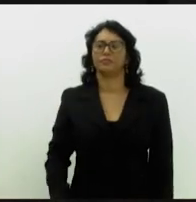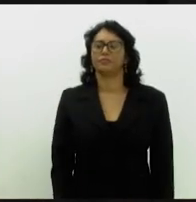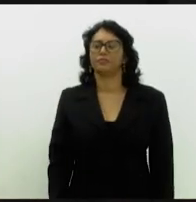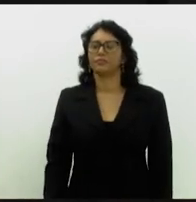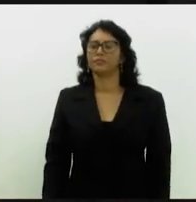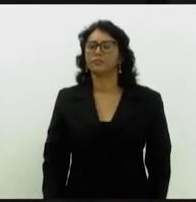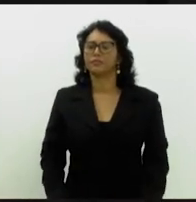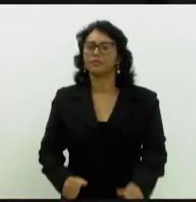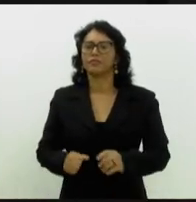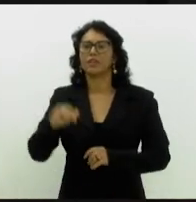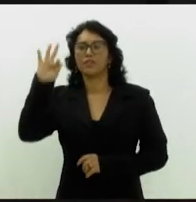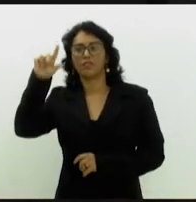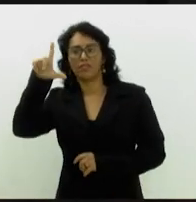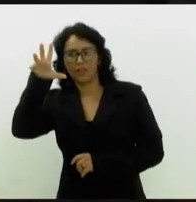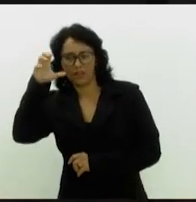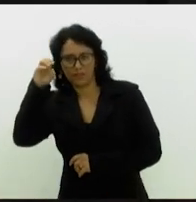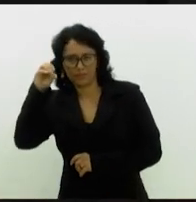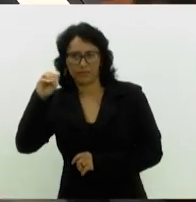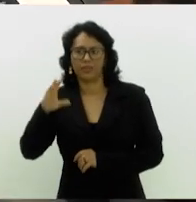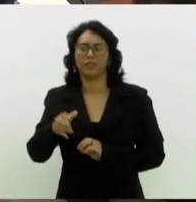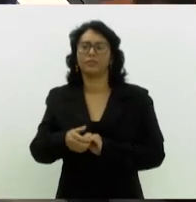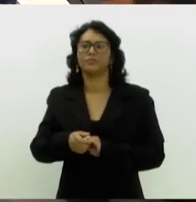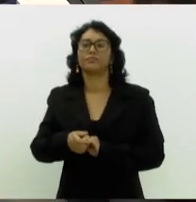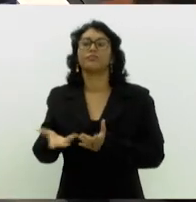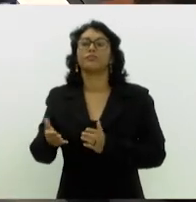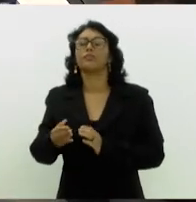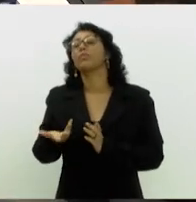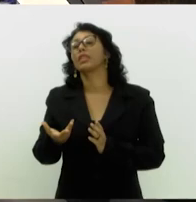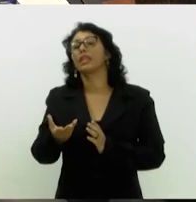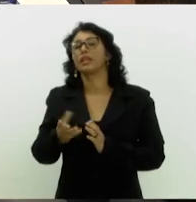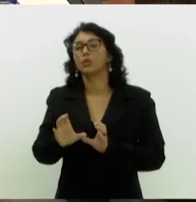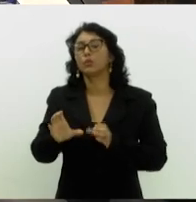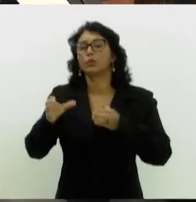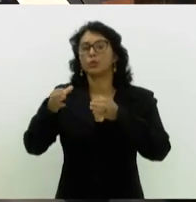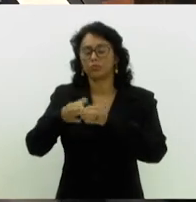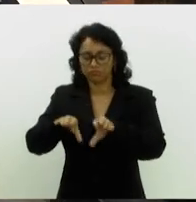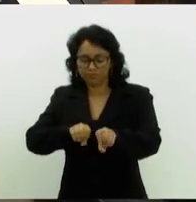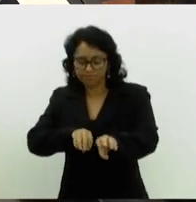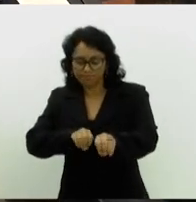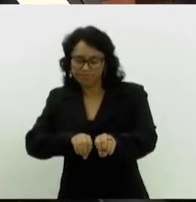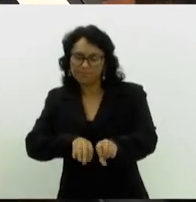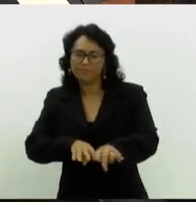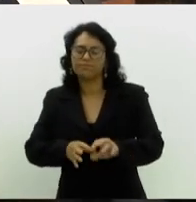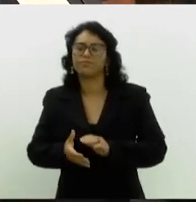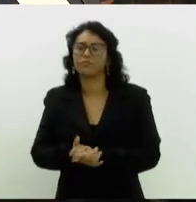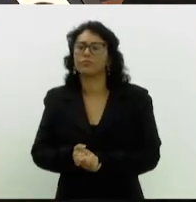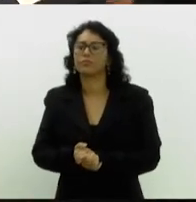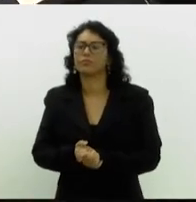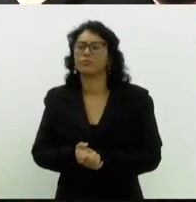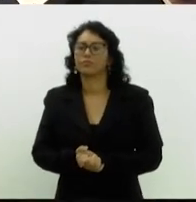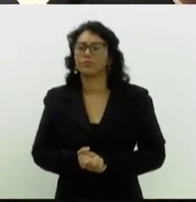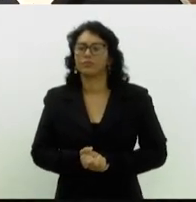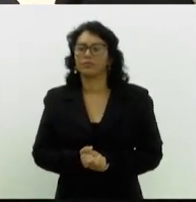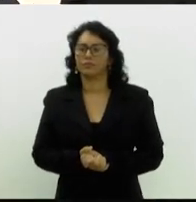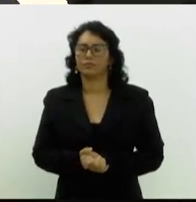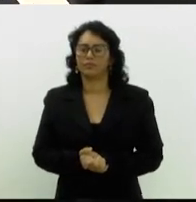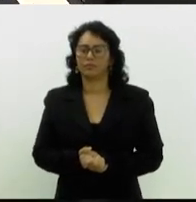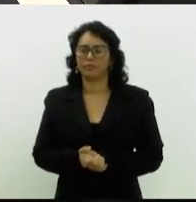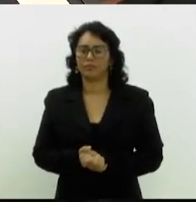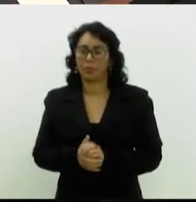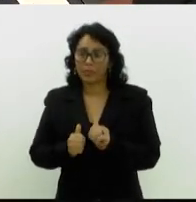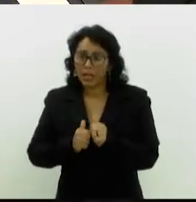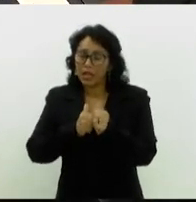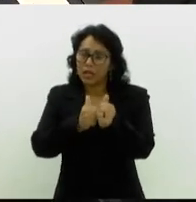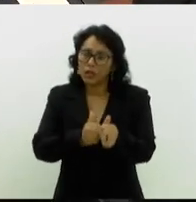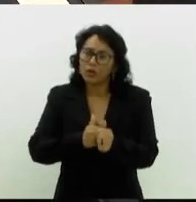fláv serafine pela comissão de educação Deputado acompanhando o